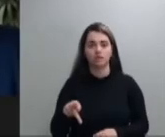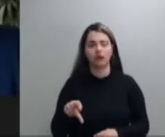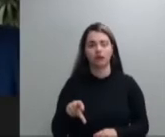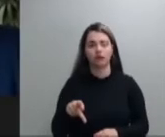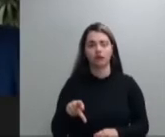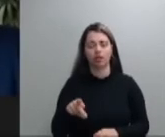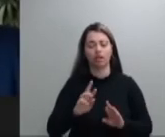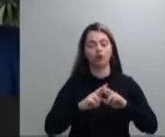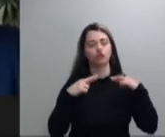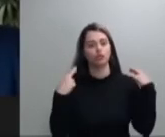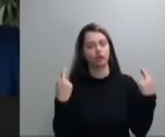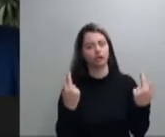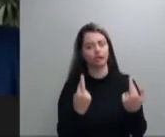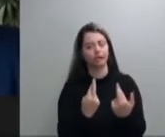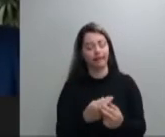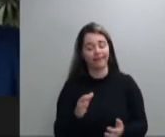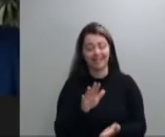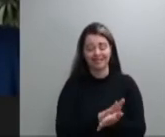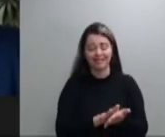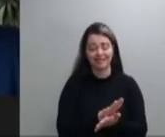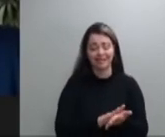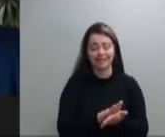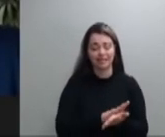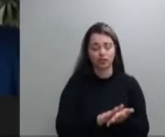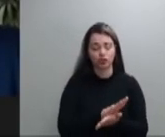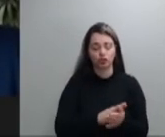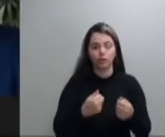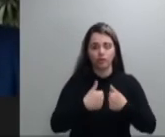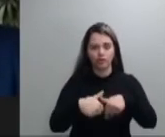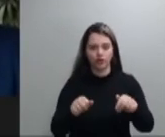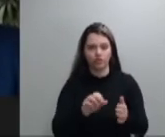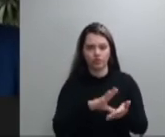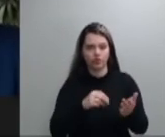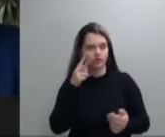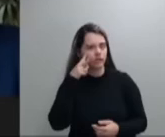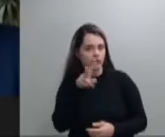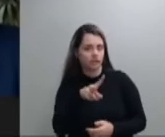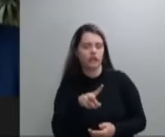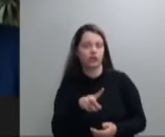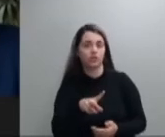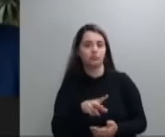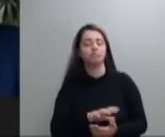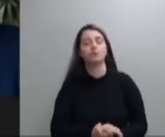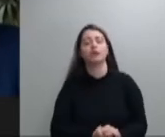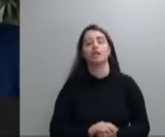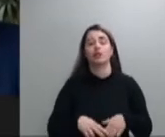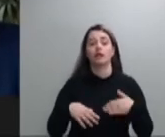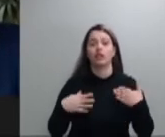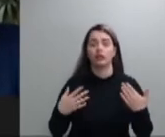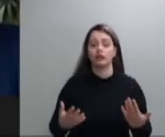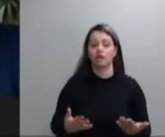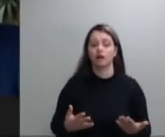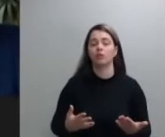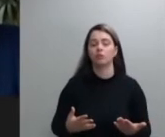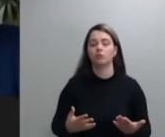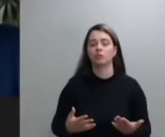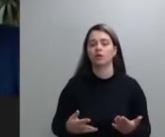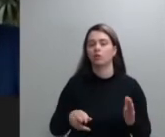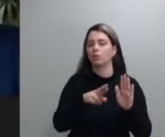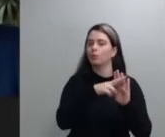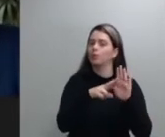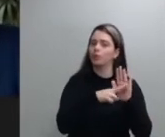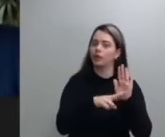nada escapa dele eu diria até alguma coisa pode dizer com o ministro Coquina o ministro Benedito em matéria de regimento é um verdadeiro jesuíta